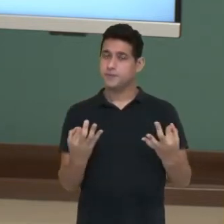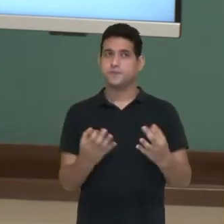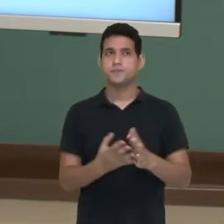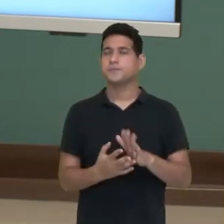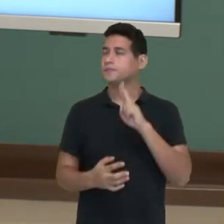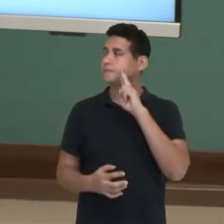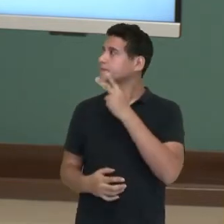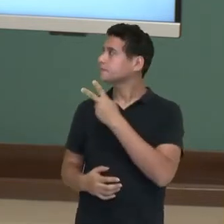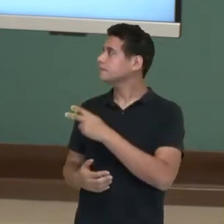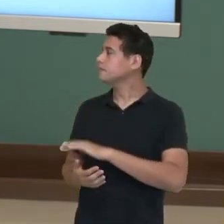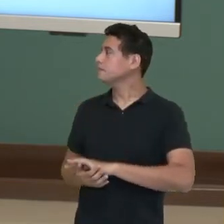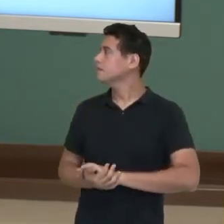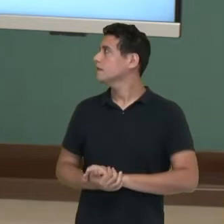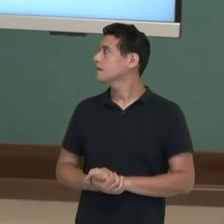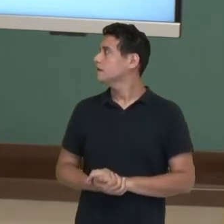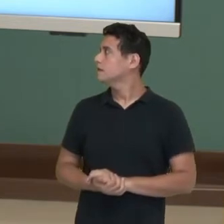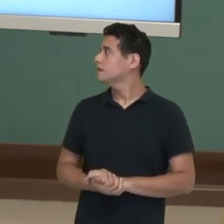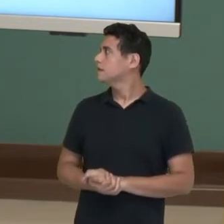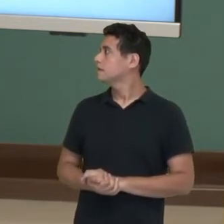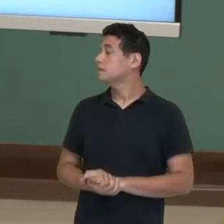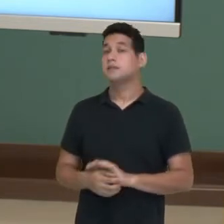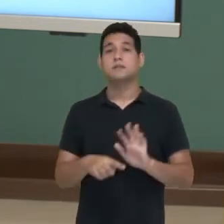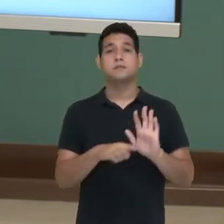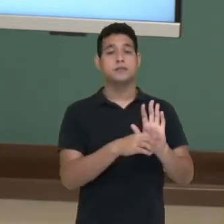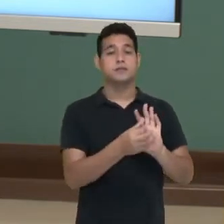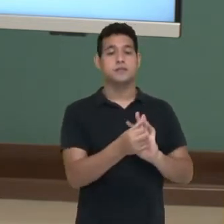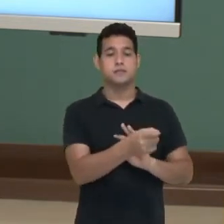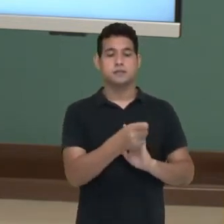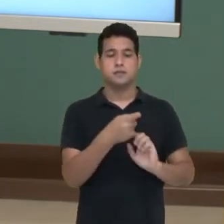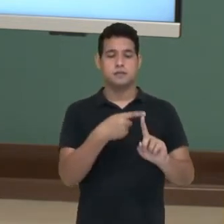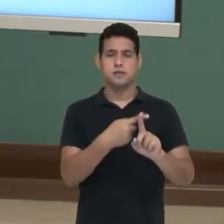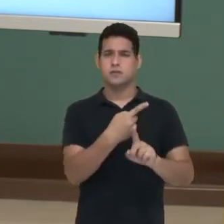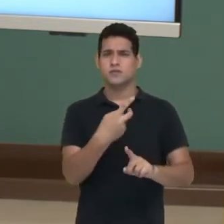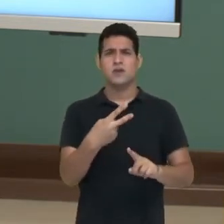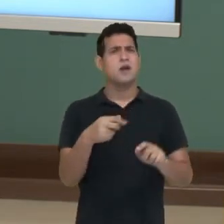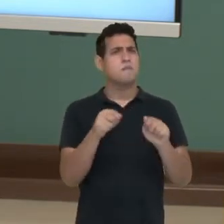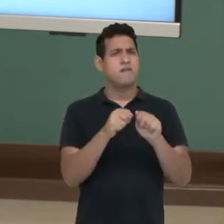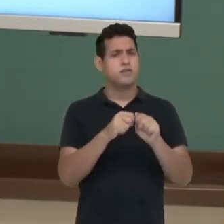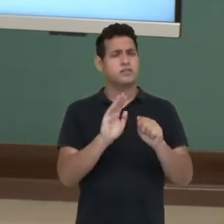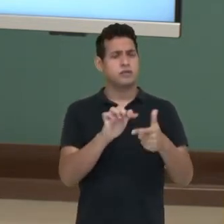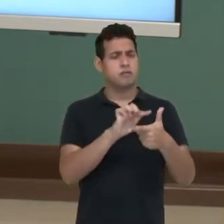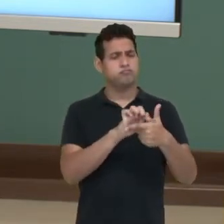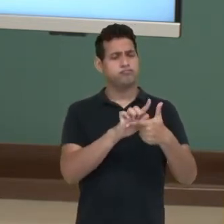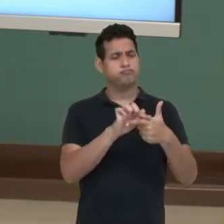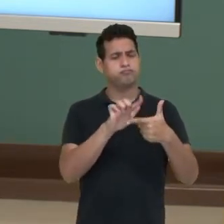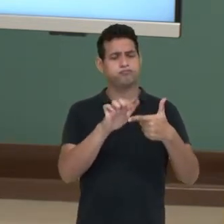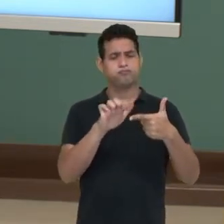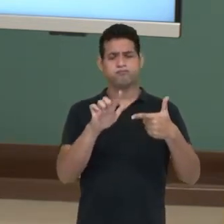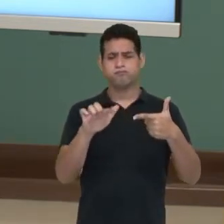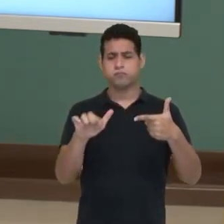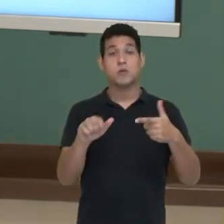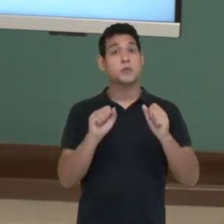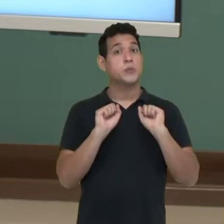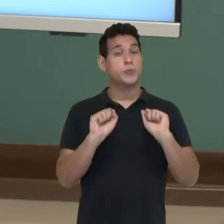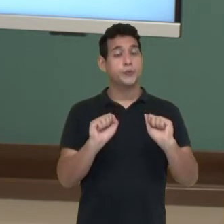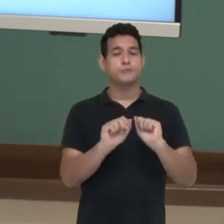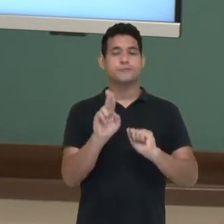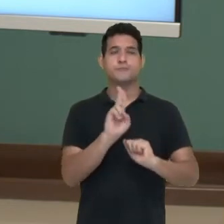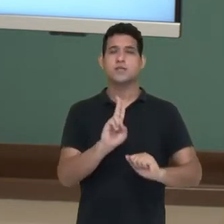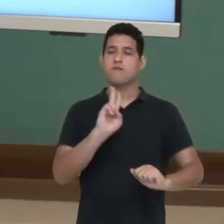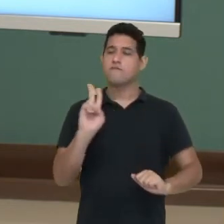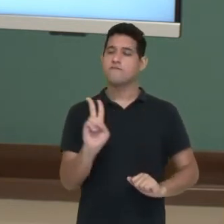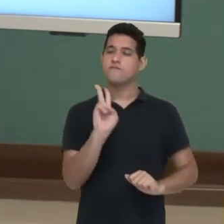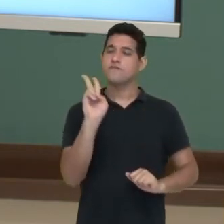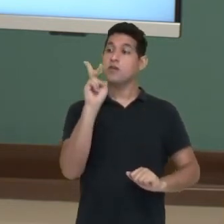olha lá, eu tenho menos 6x mais 12. Então, para fazer o gráfico, gente, você pode atribuir